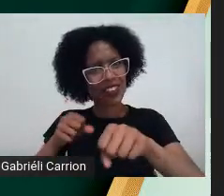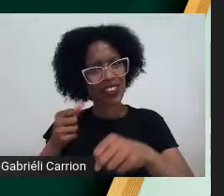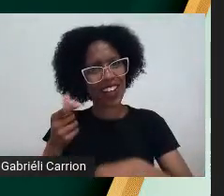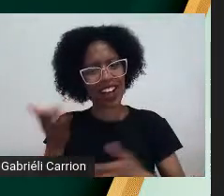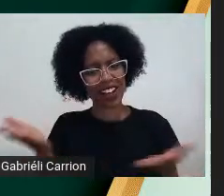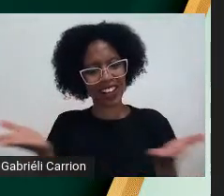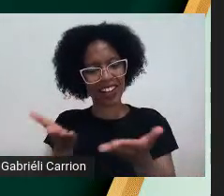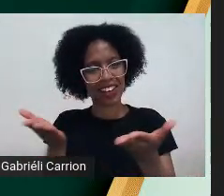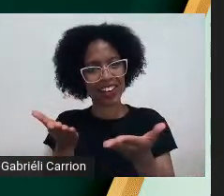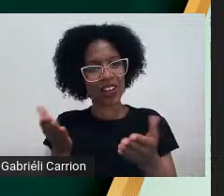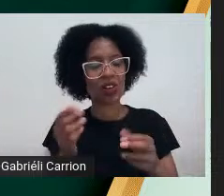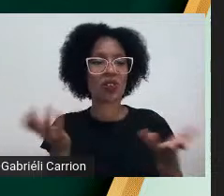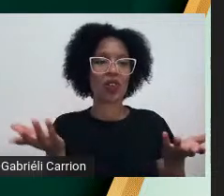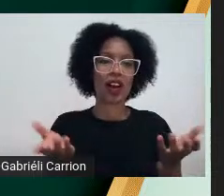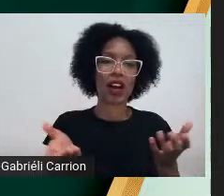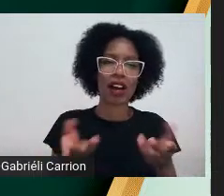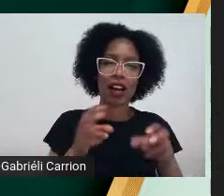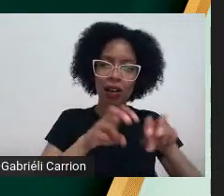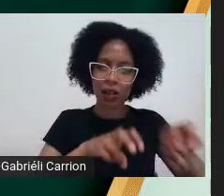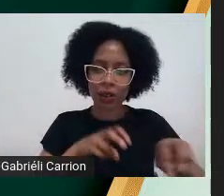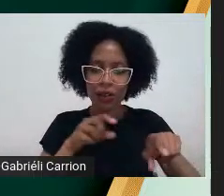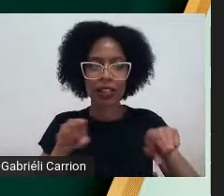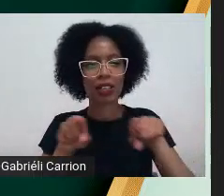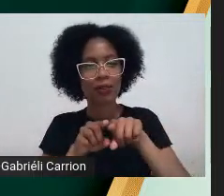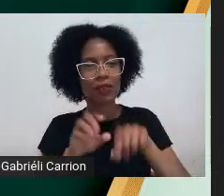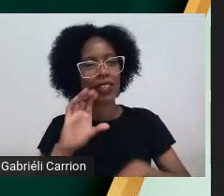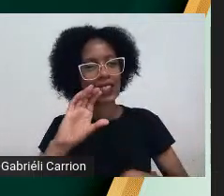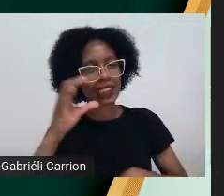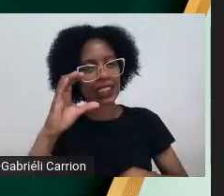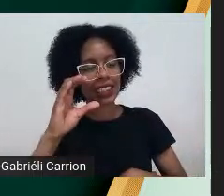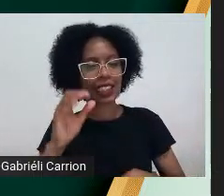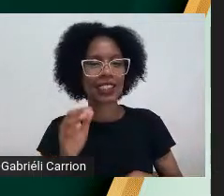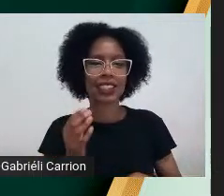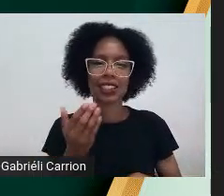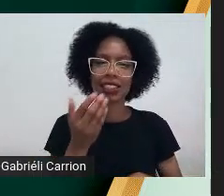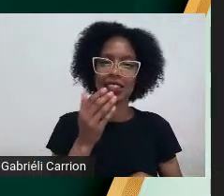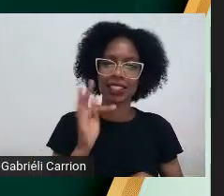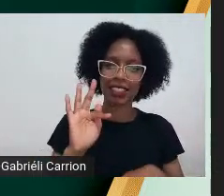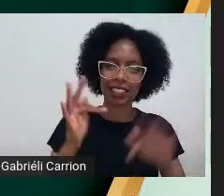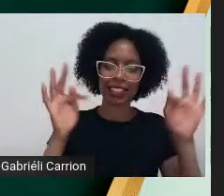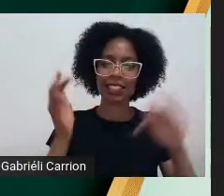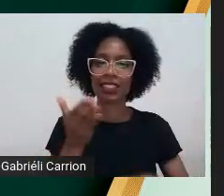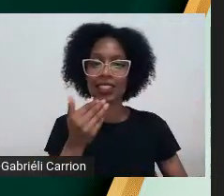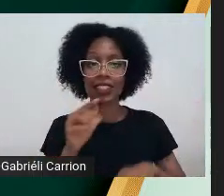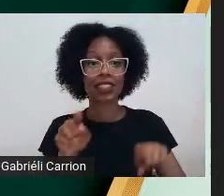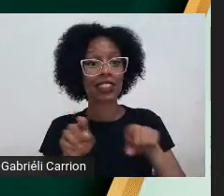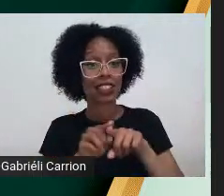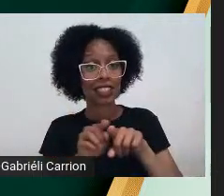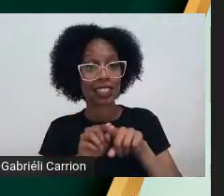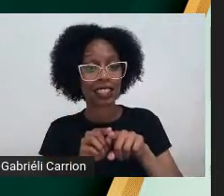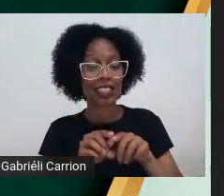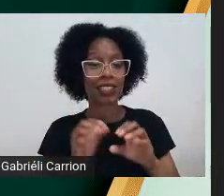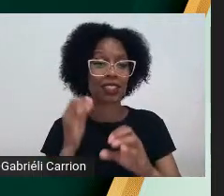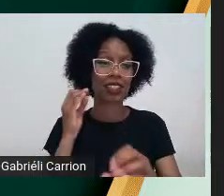recém-formados em agronomia, ciência e tecnologia de alimentos, engenharia cartográfica e de